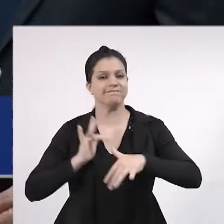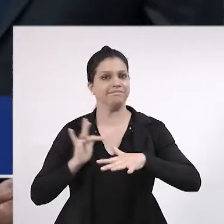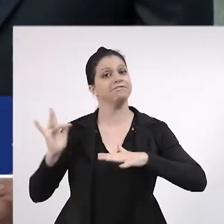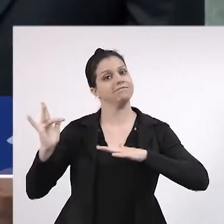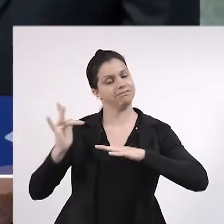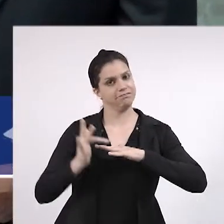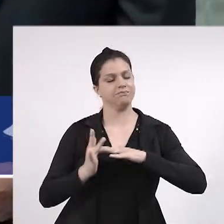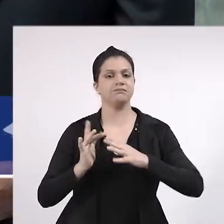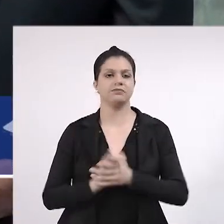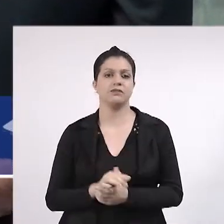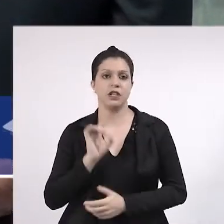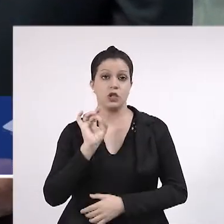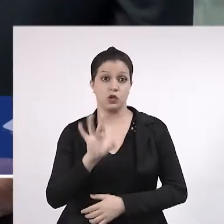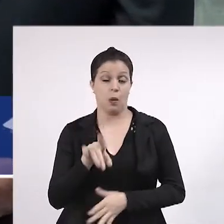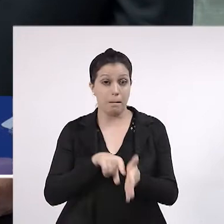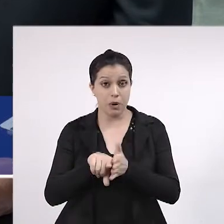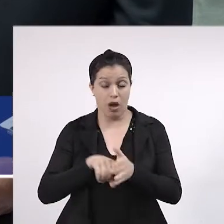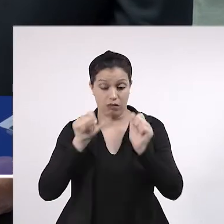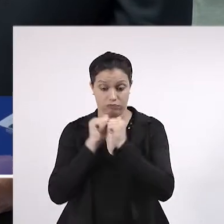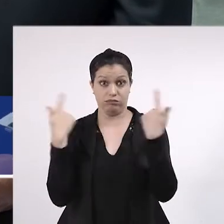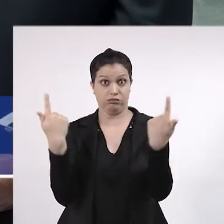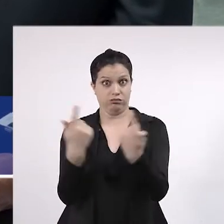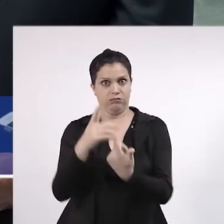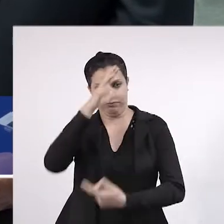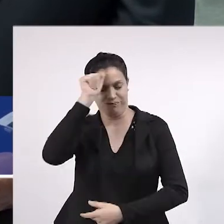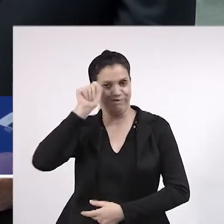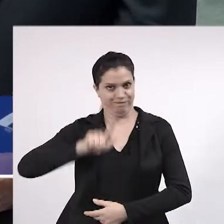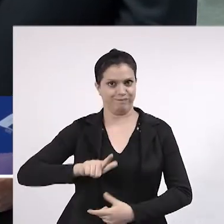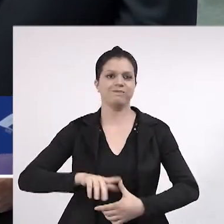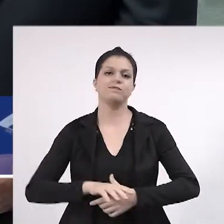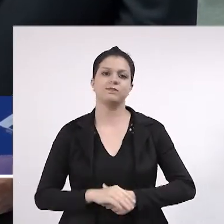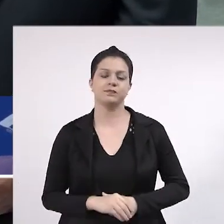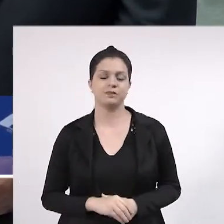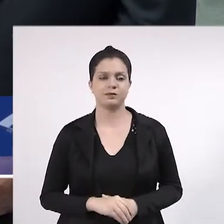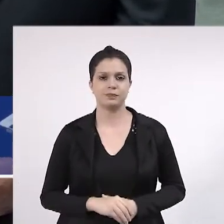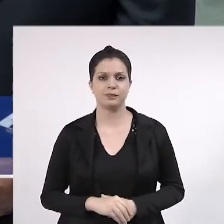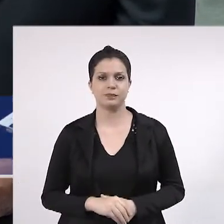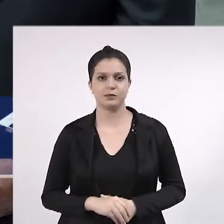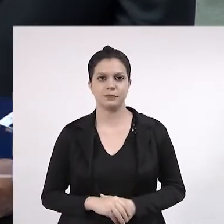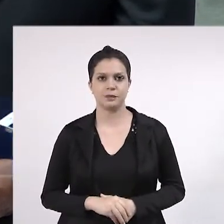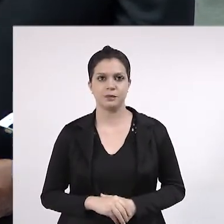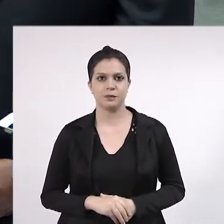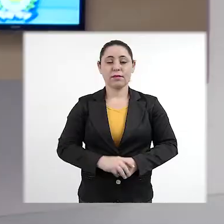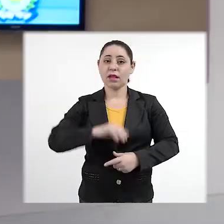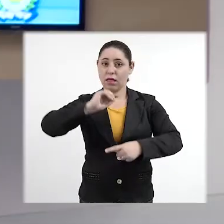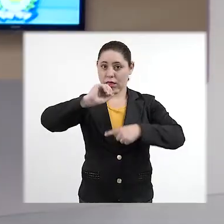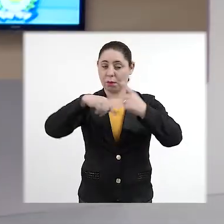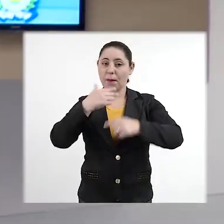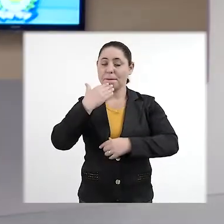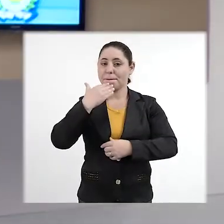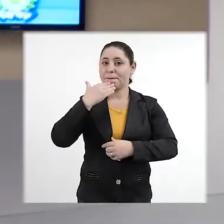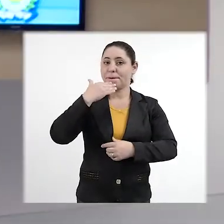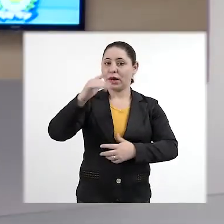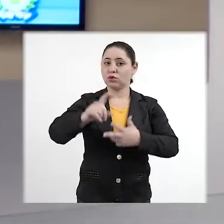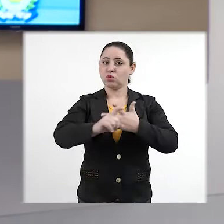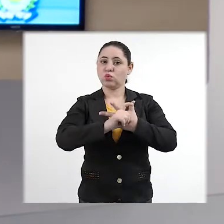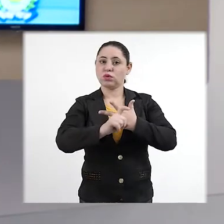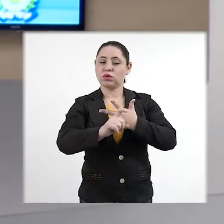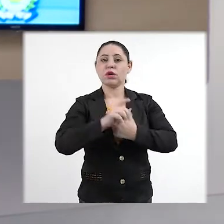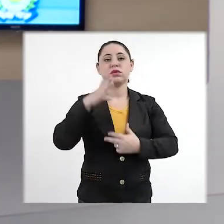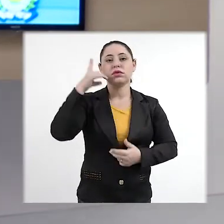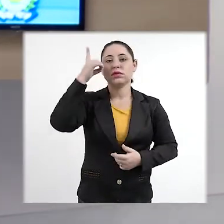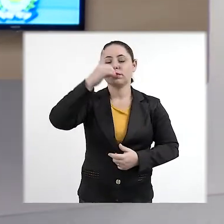Você também pode acompanhar pelas nossas mídias sociais. É só procurar por Assembleia Legislativa de Mato Grosso do Sul. Após pedido